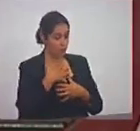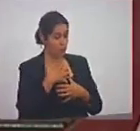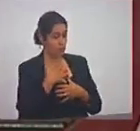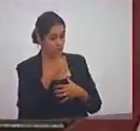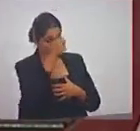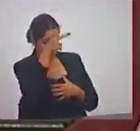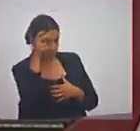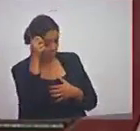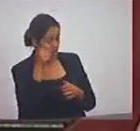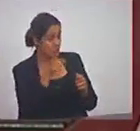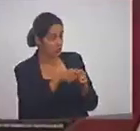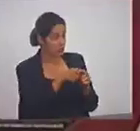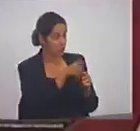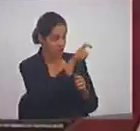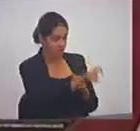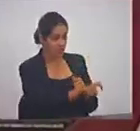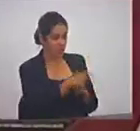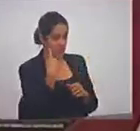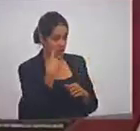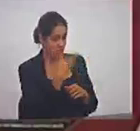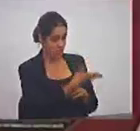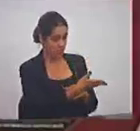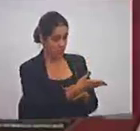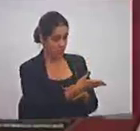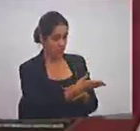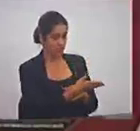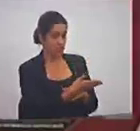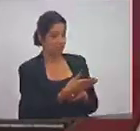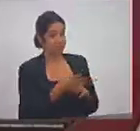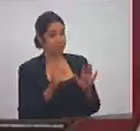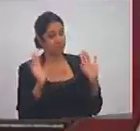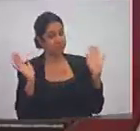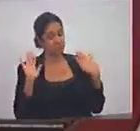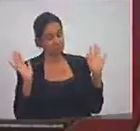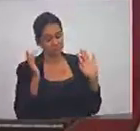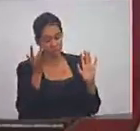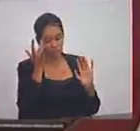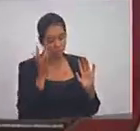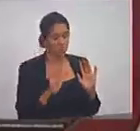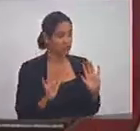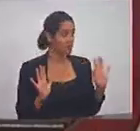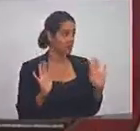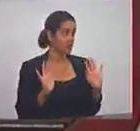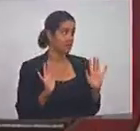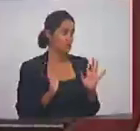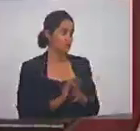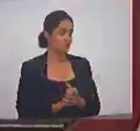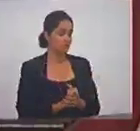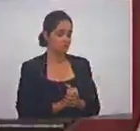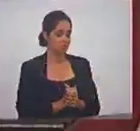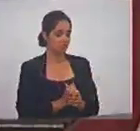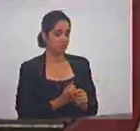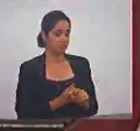também não ia engolir o Emerson de graça, não. Ele engoliu porque ele era obrigado, e ele sabia que ele perdeu a Câmara e que ele não tinha condição de reverter isso aqui